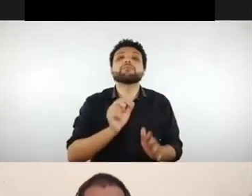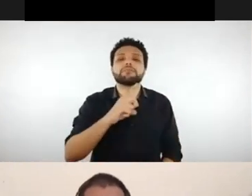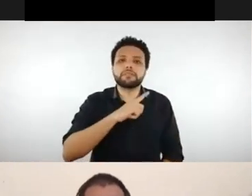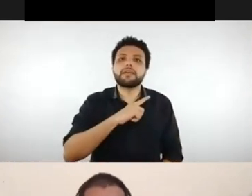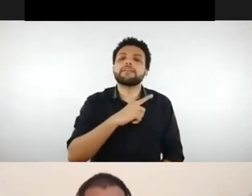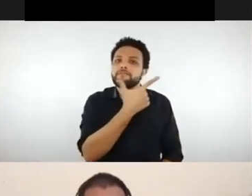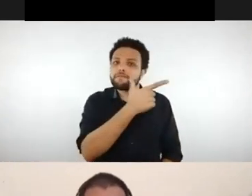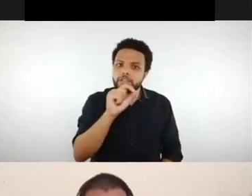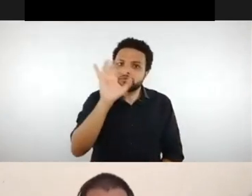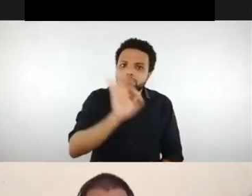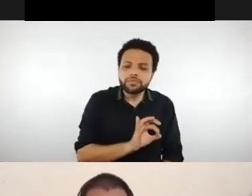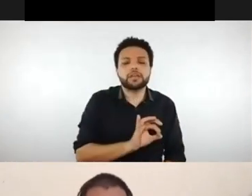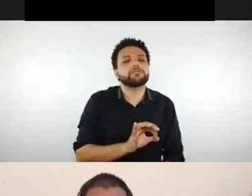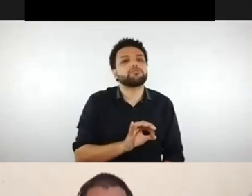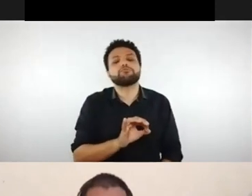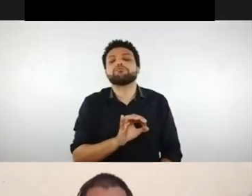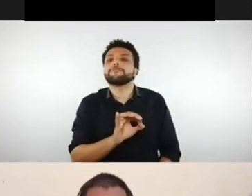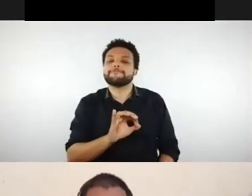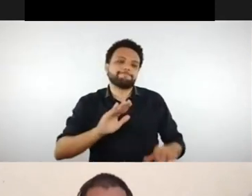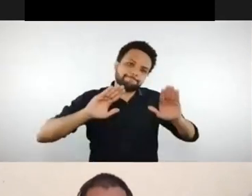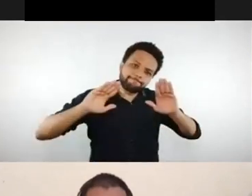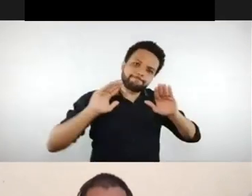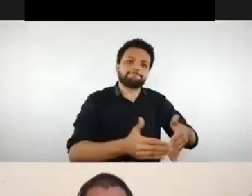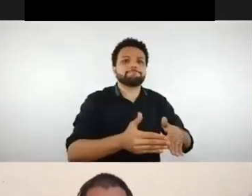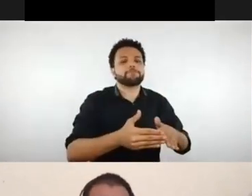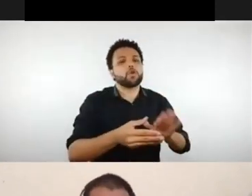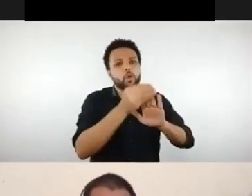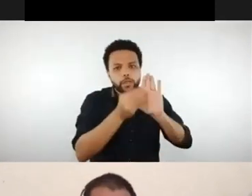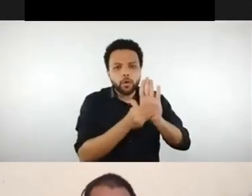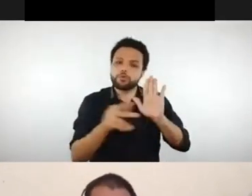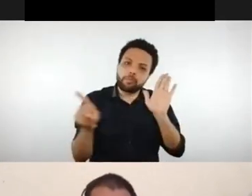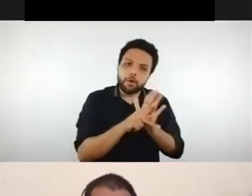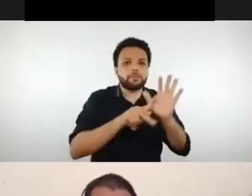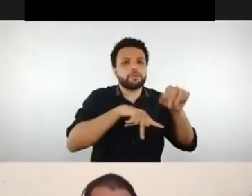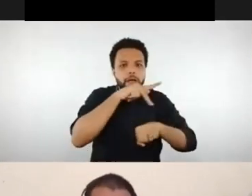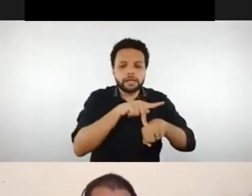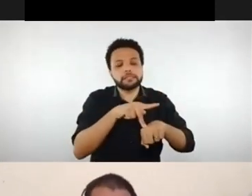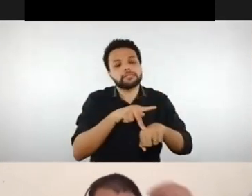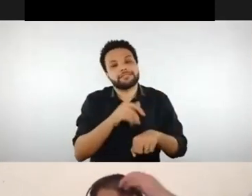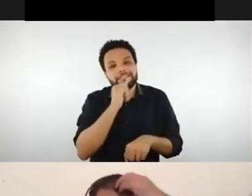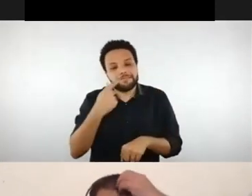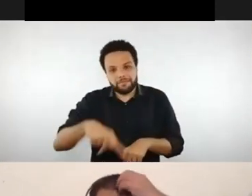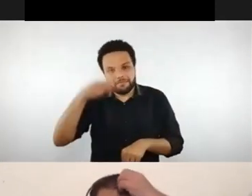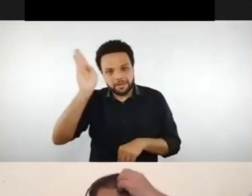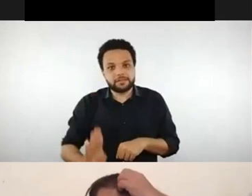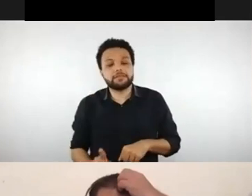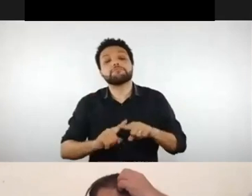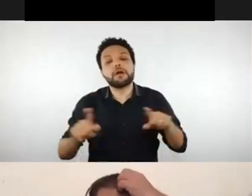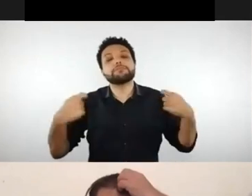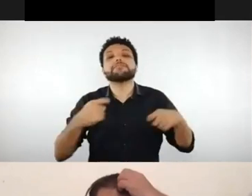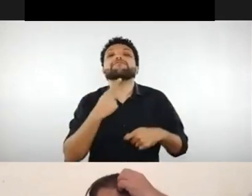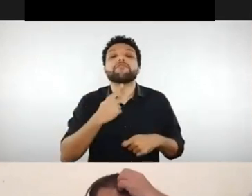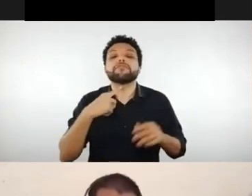de conteúdo brasileiro, você cria um indutor para a sobrevivência. Mas isso também faz parte da política e tem que ter uma vontade do governo